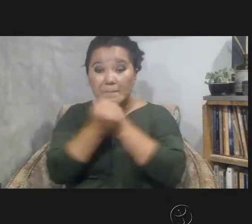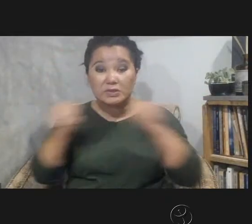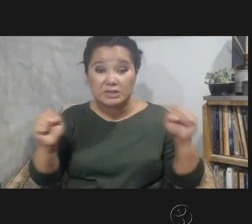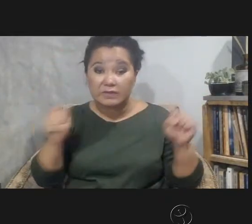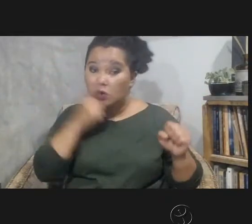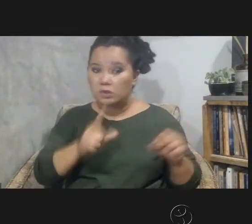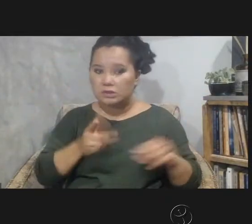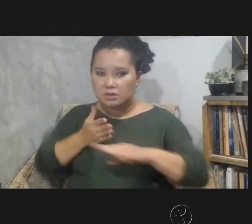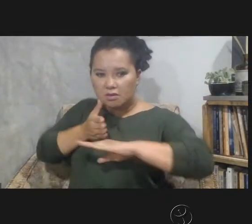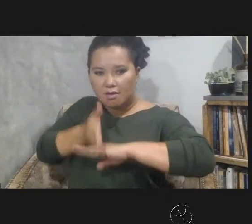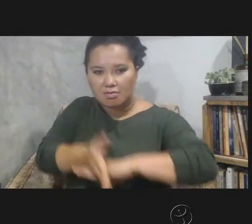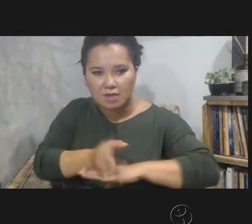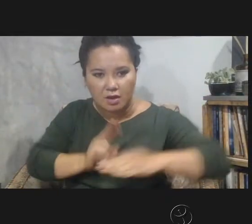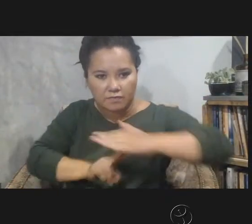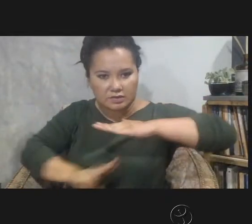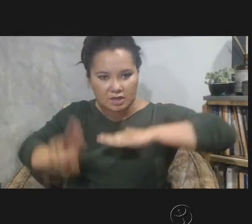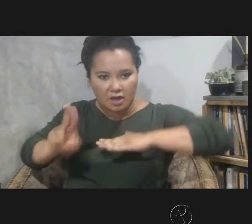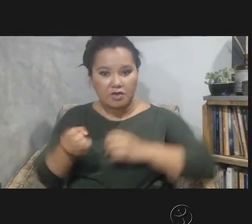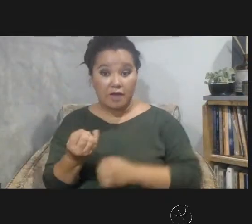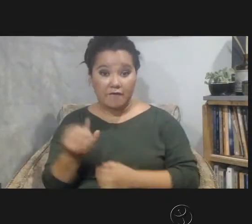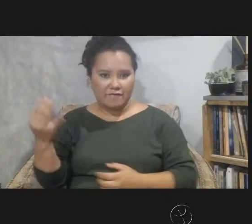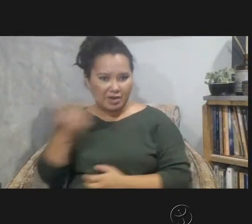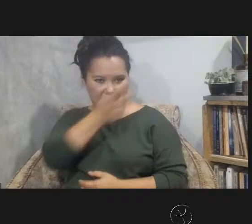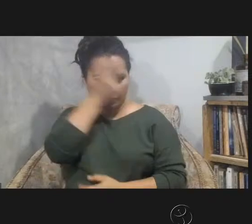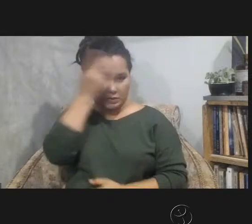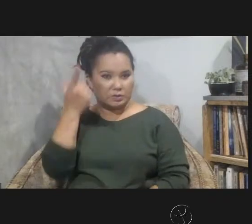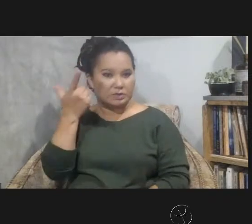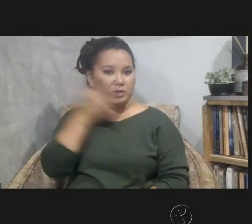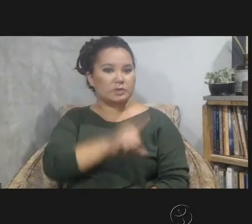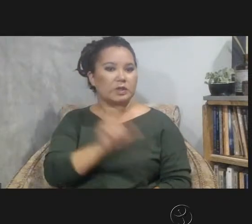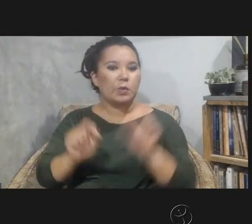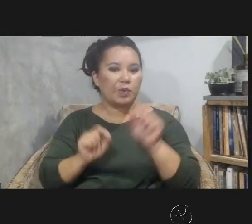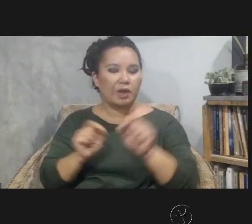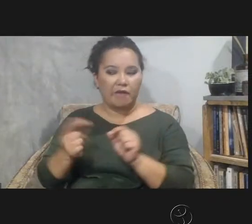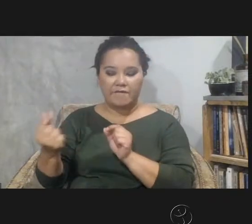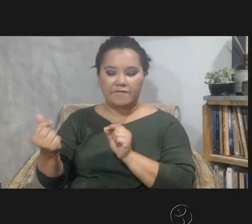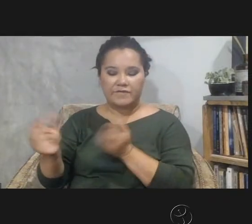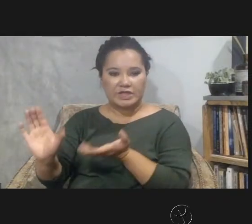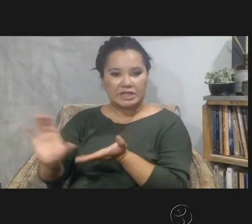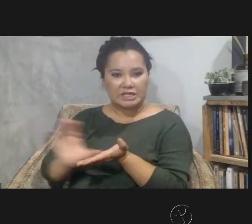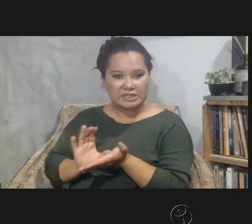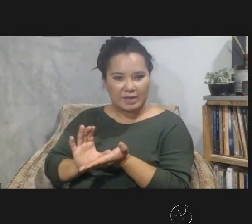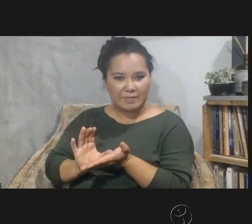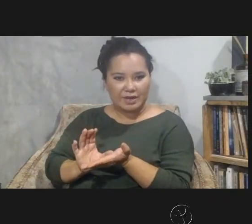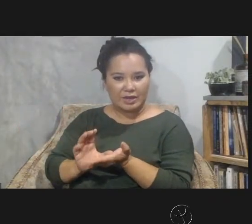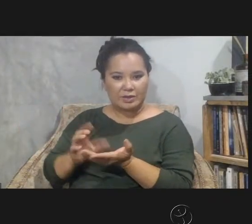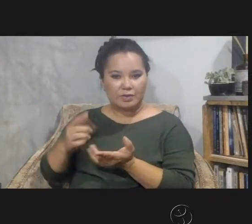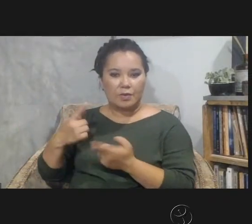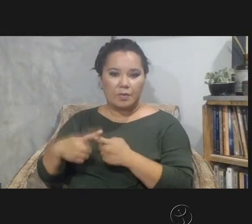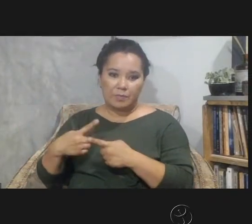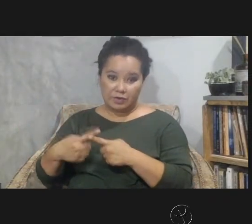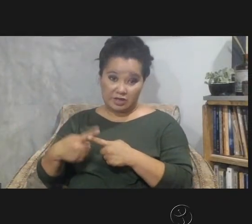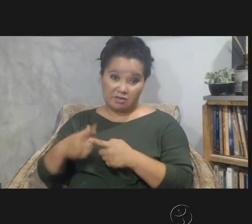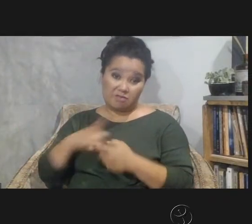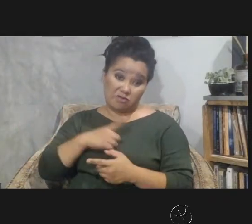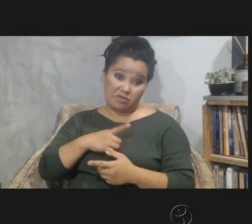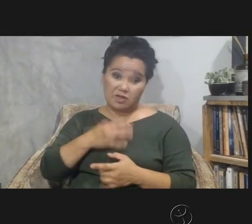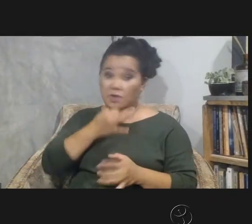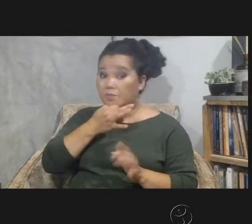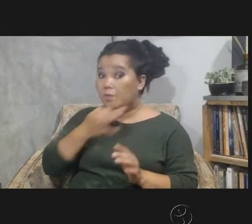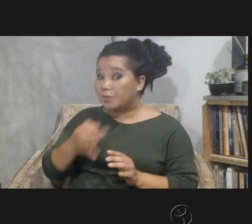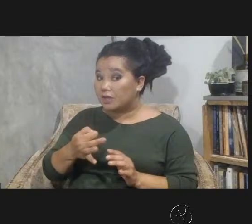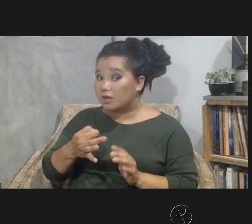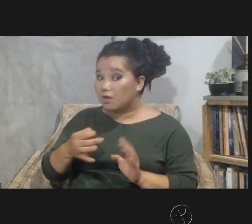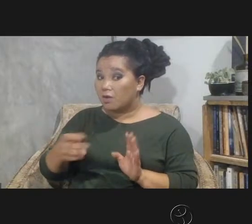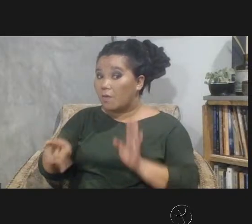financiamento de acordo com a Carta de Direitos para o seu bem e para o